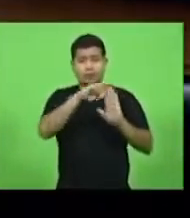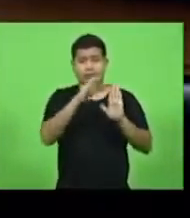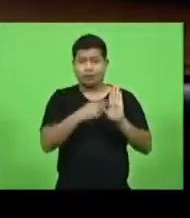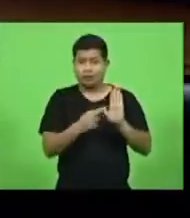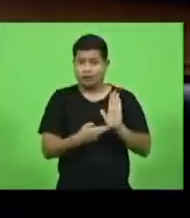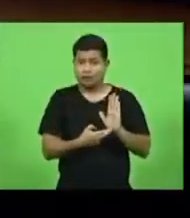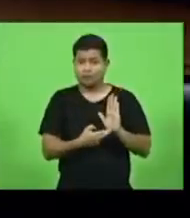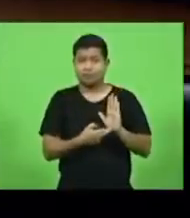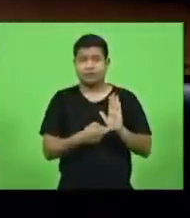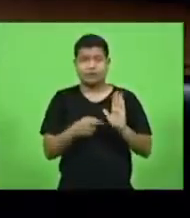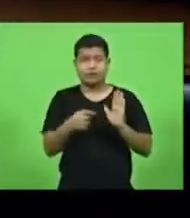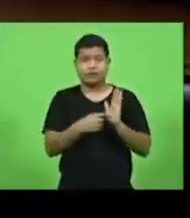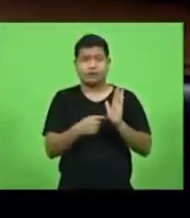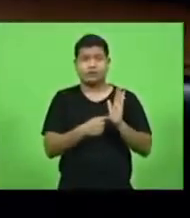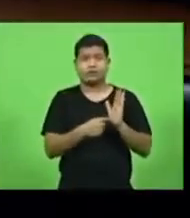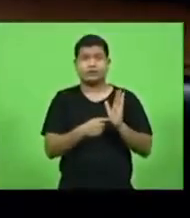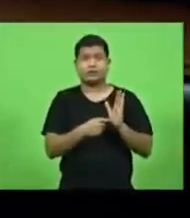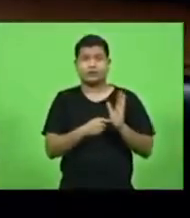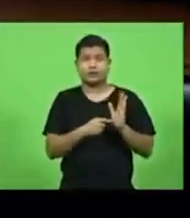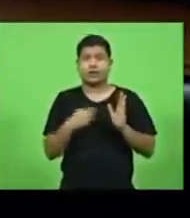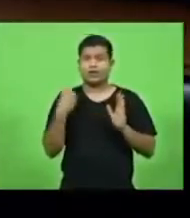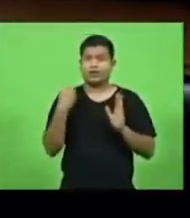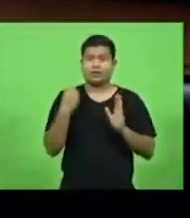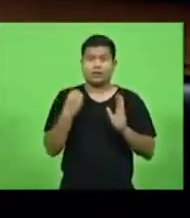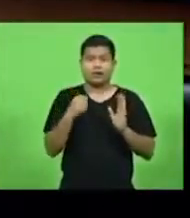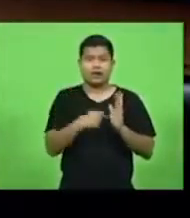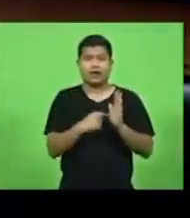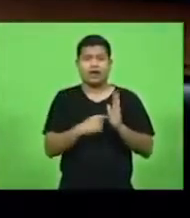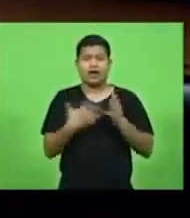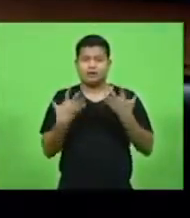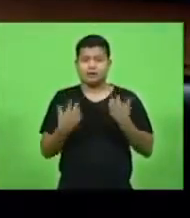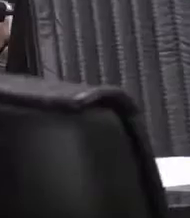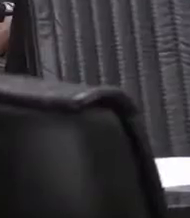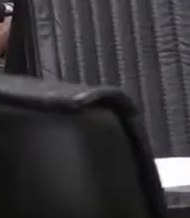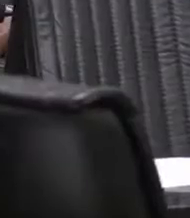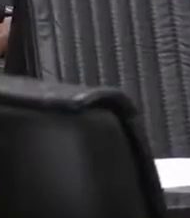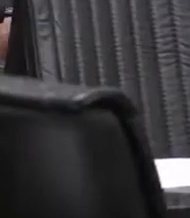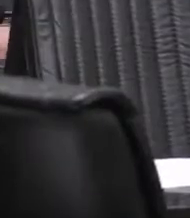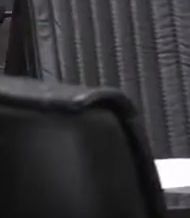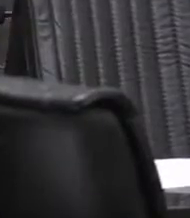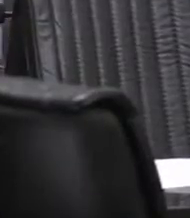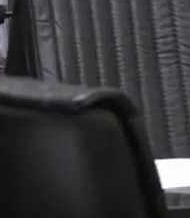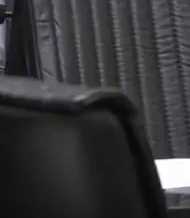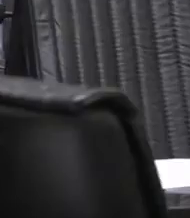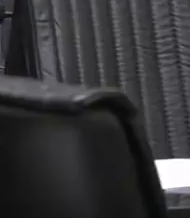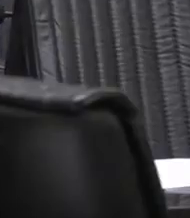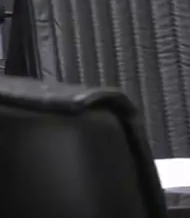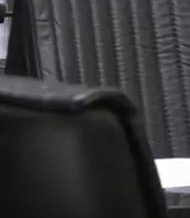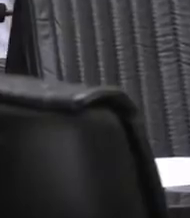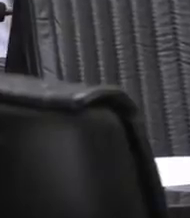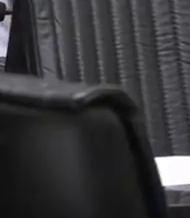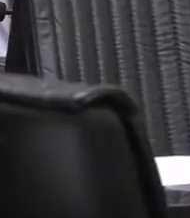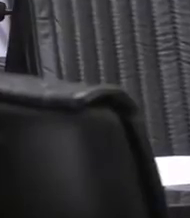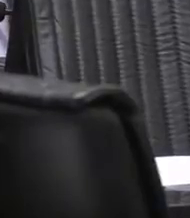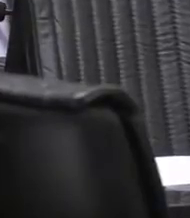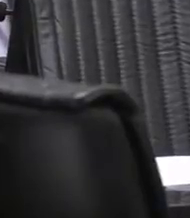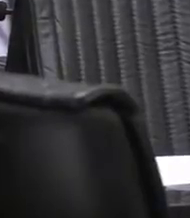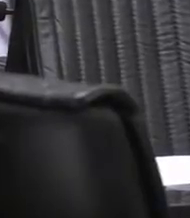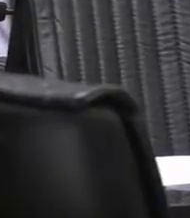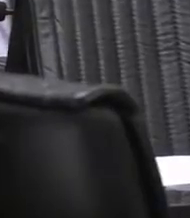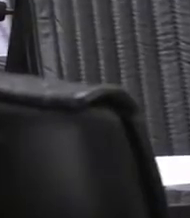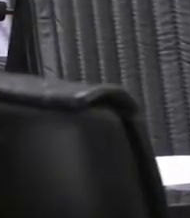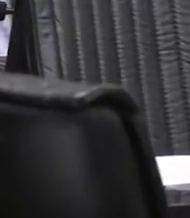tempos definidos diferentes para as comissões. Vários parlamentares se pronunciaram